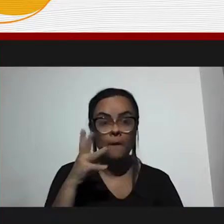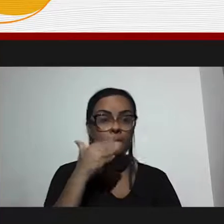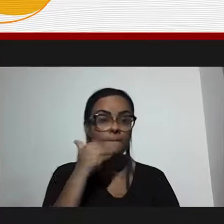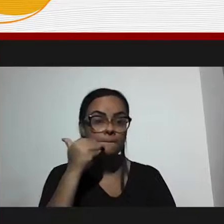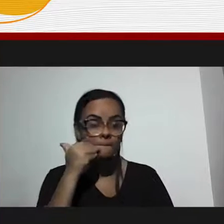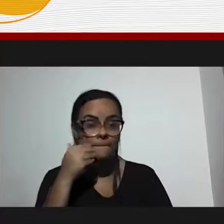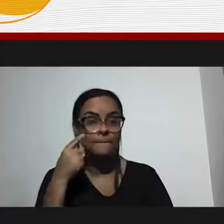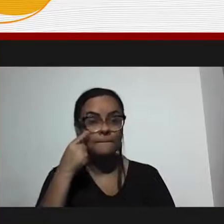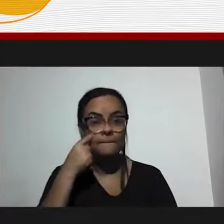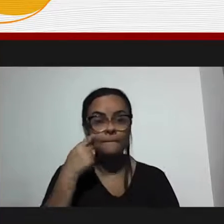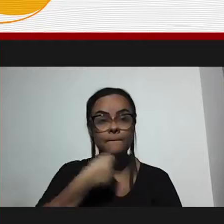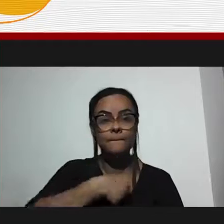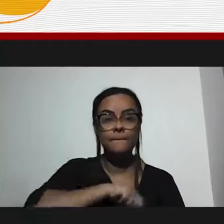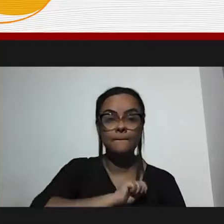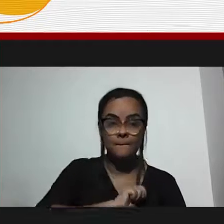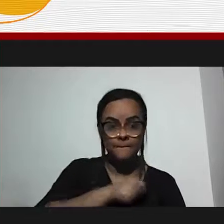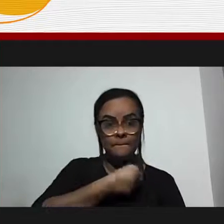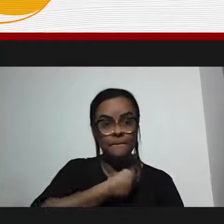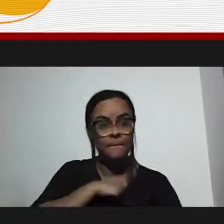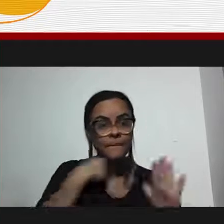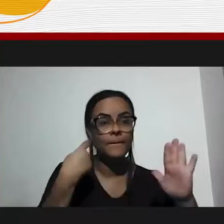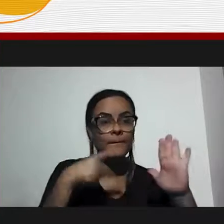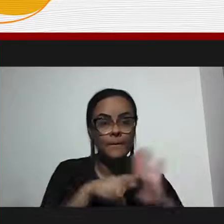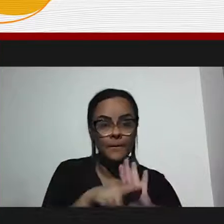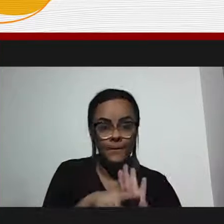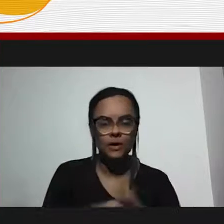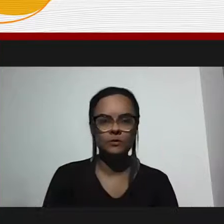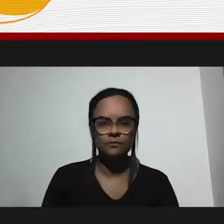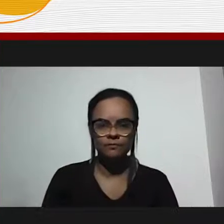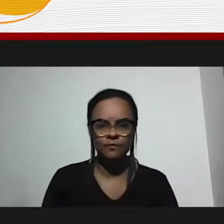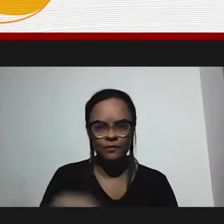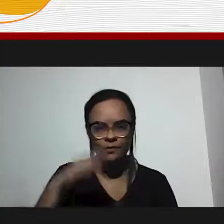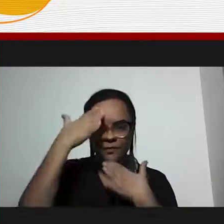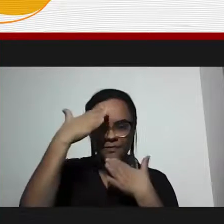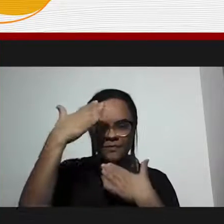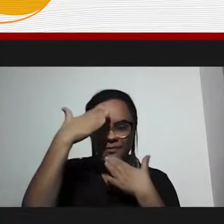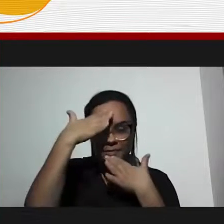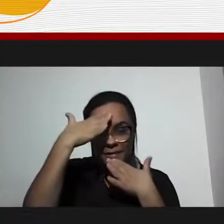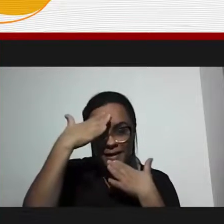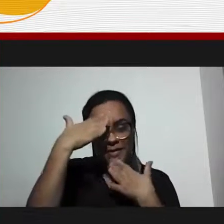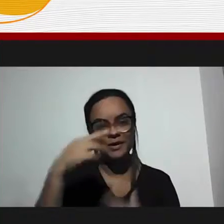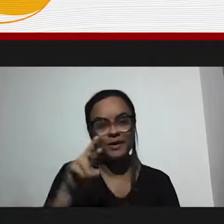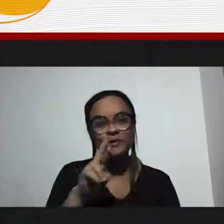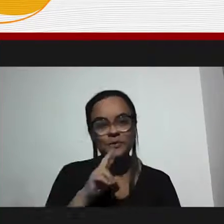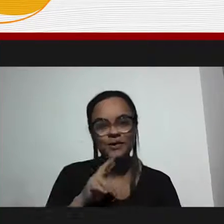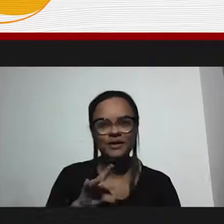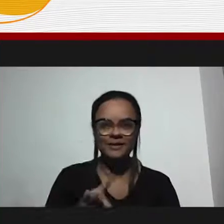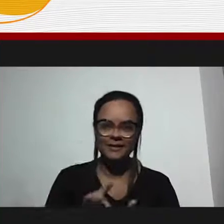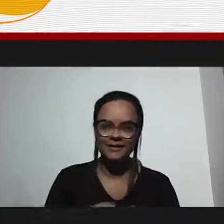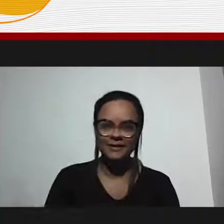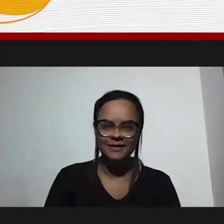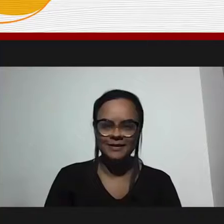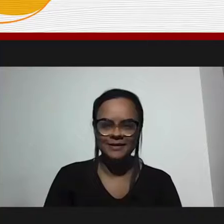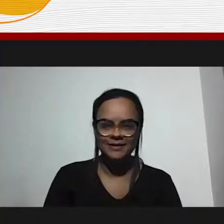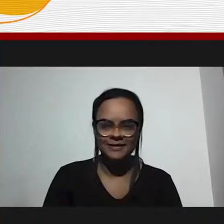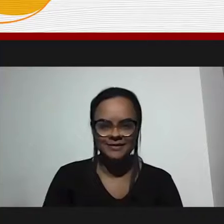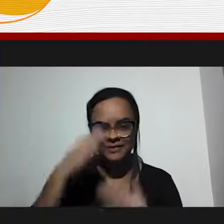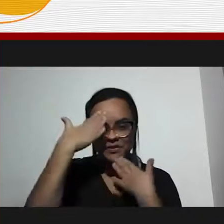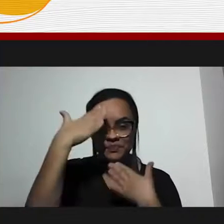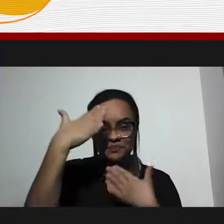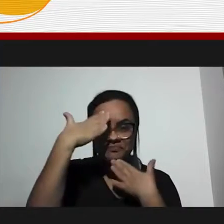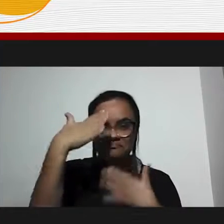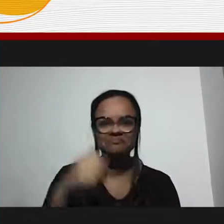fiscalização, fiscalização, somente isso. Muito obrigado, acho que eu respondi. Claro, obrigada, eu que